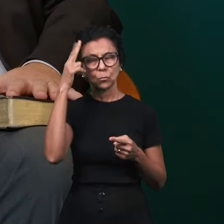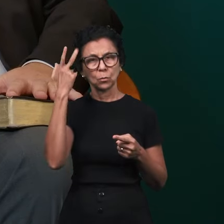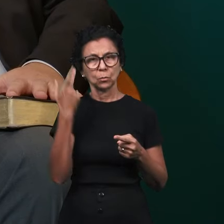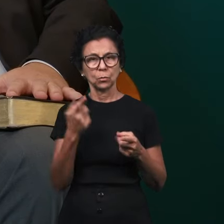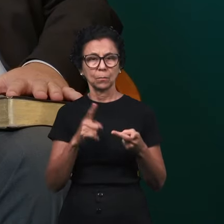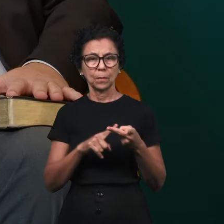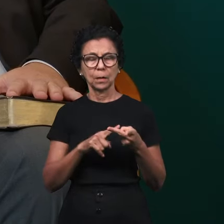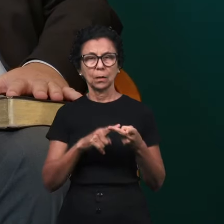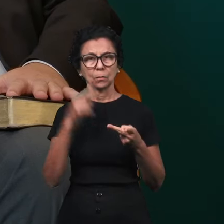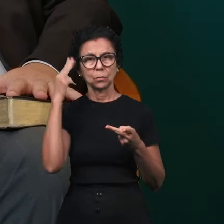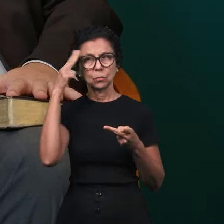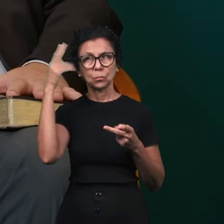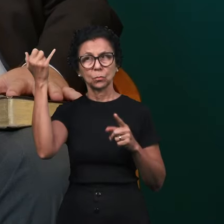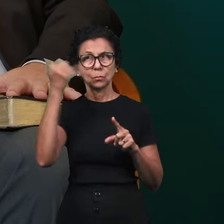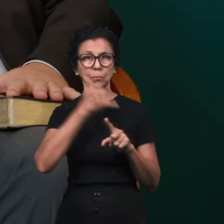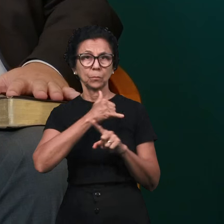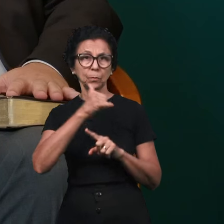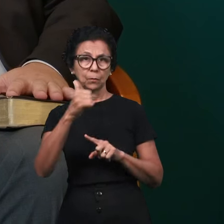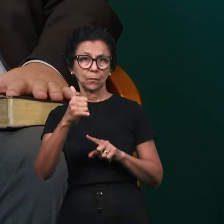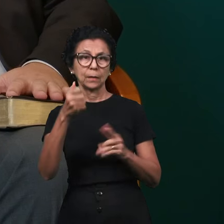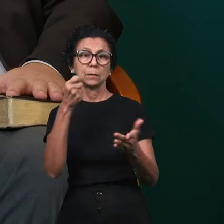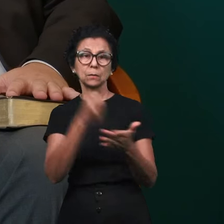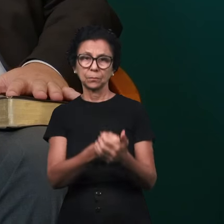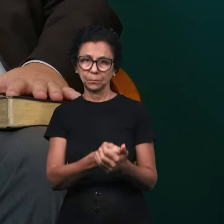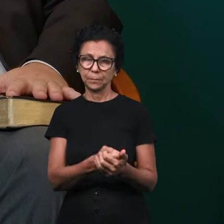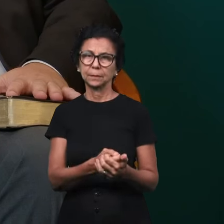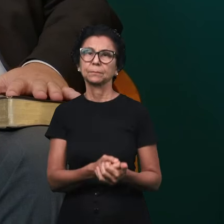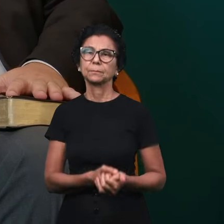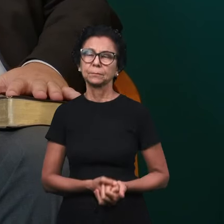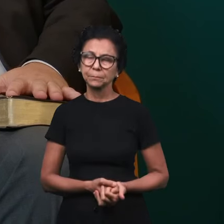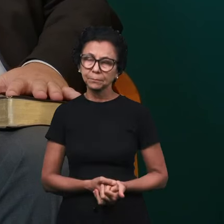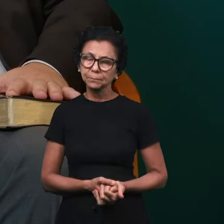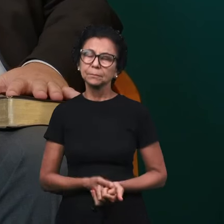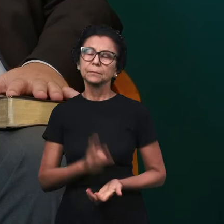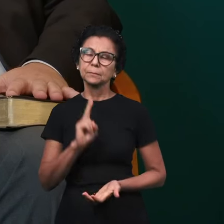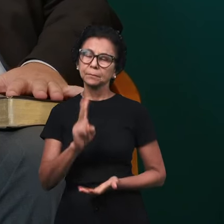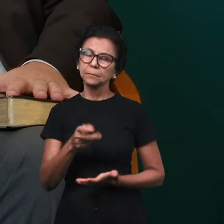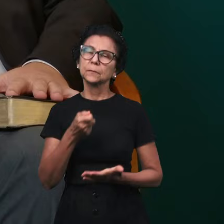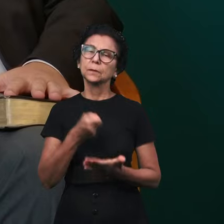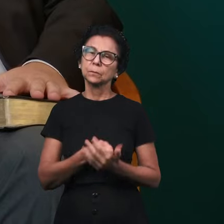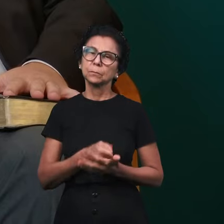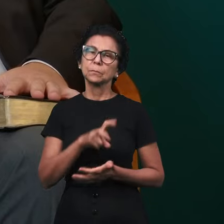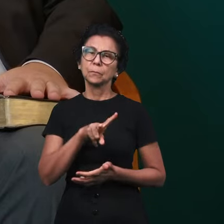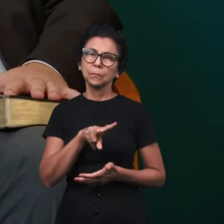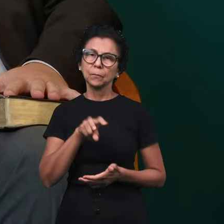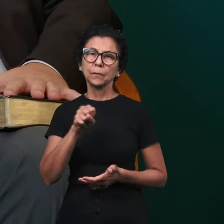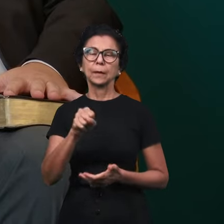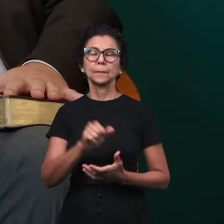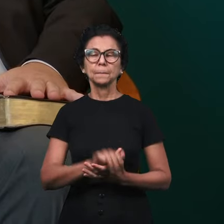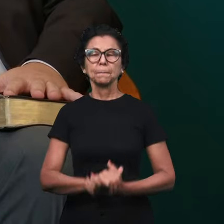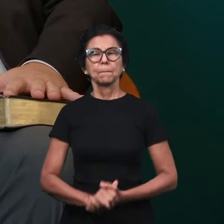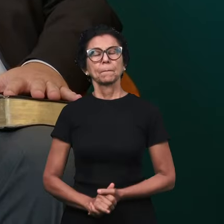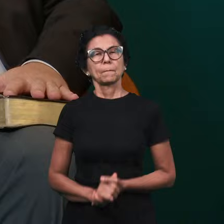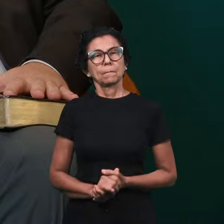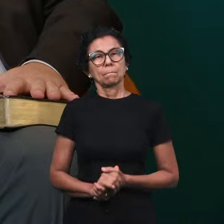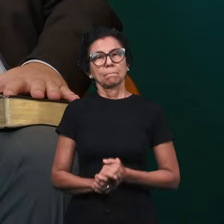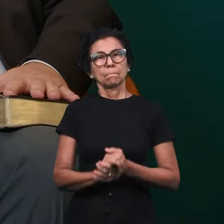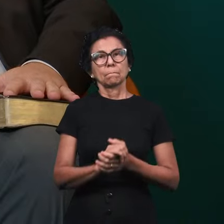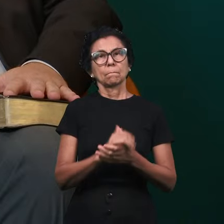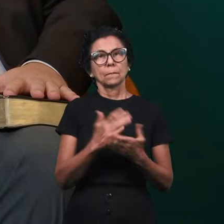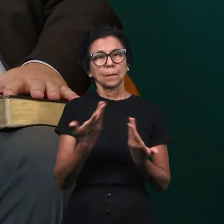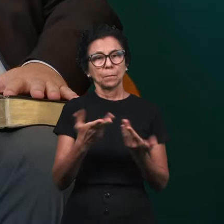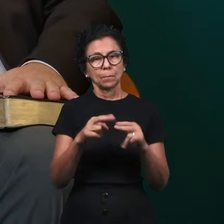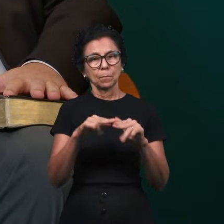profético é que o sonho profético, como é da parte de Deus, ele vai se cumprir. Sim. Ele sempre vai se cumprir. Então, ele vai se cumprir